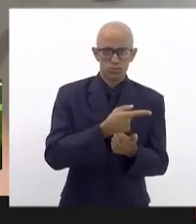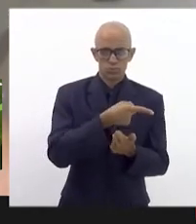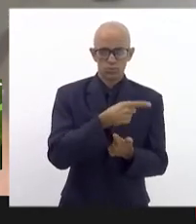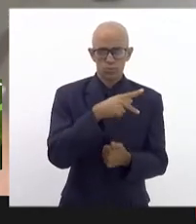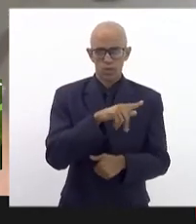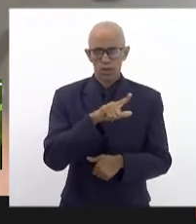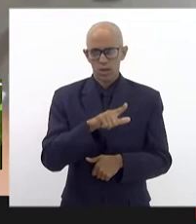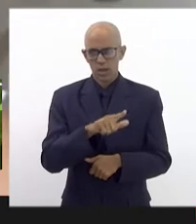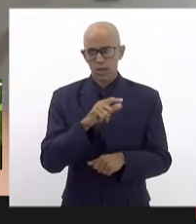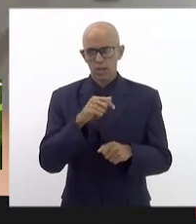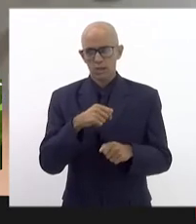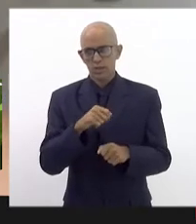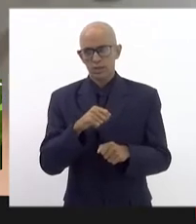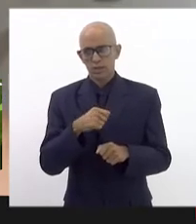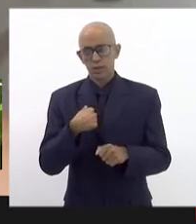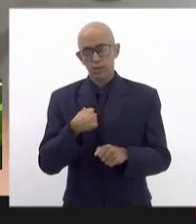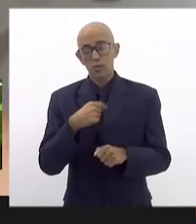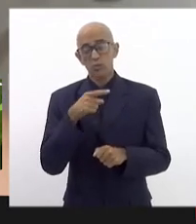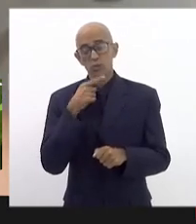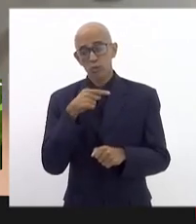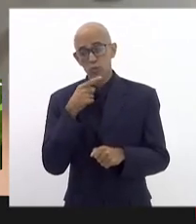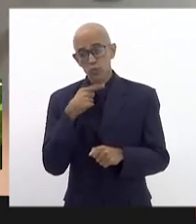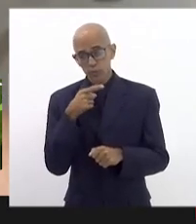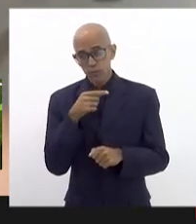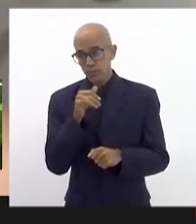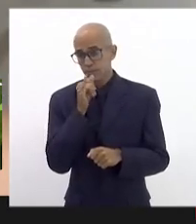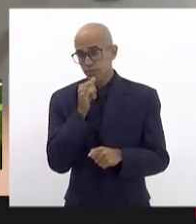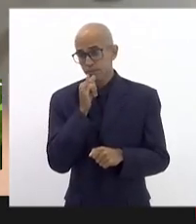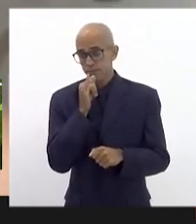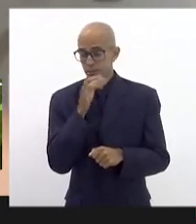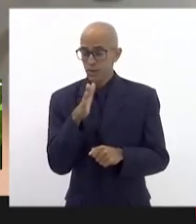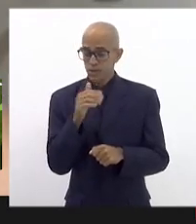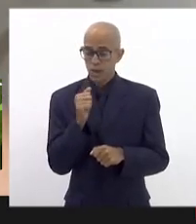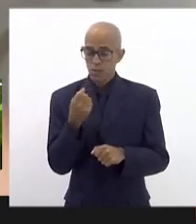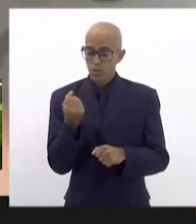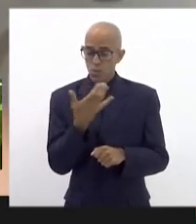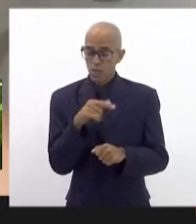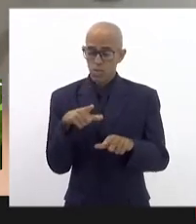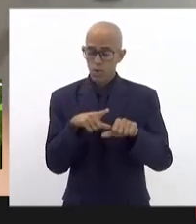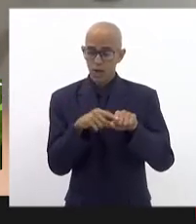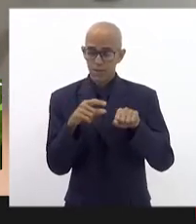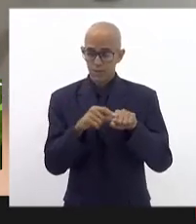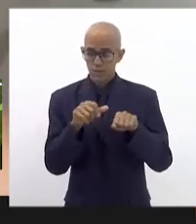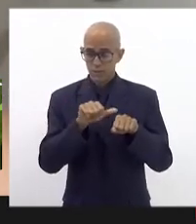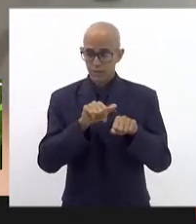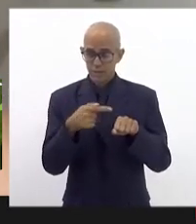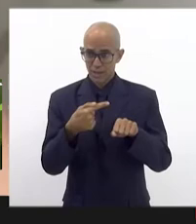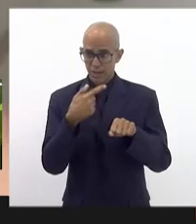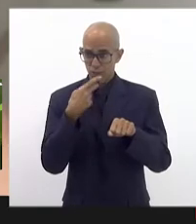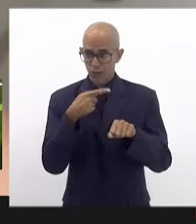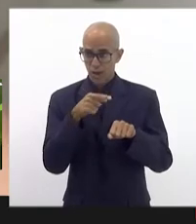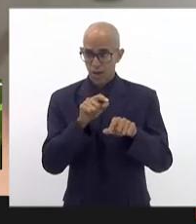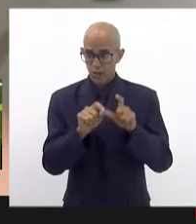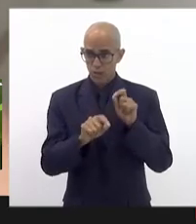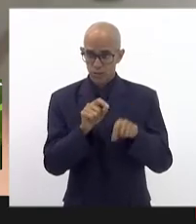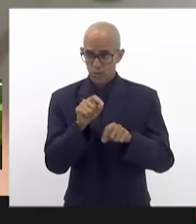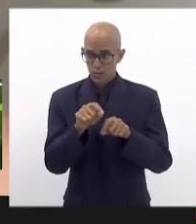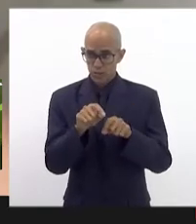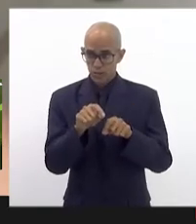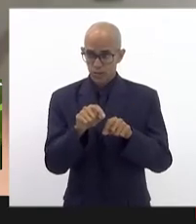PL que fiquei em dúvida. Quando a gente, lá no artigo 17, ela fala